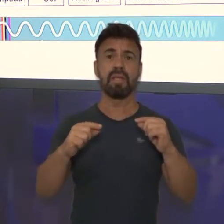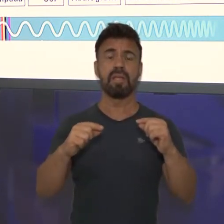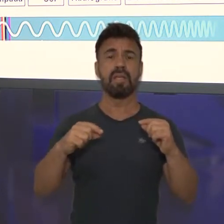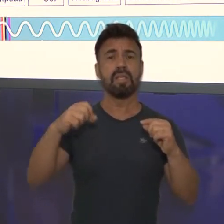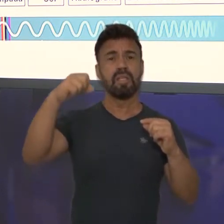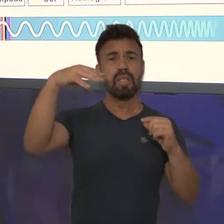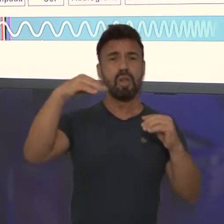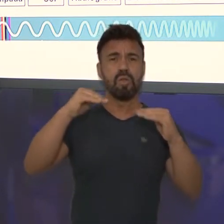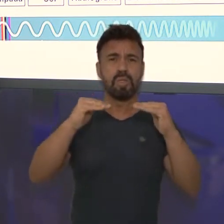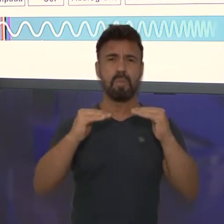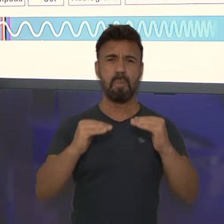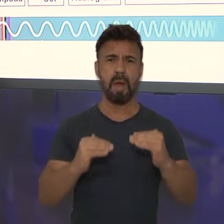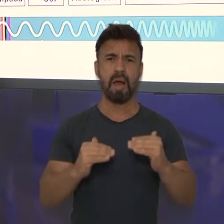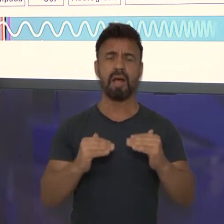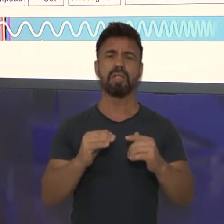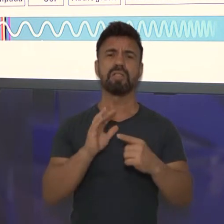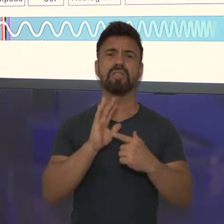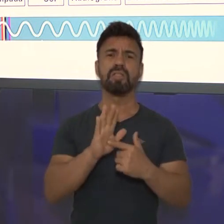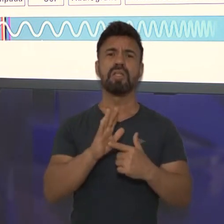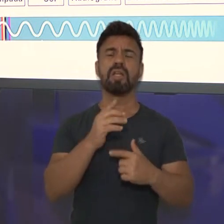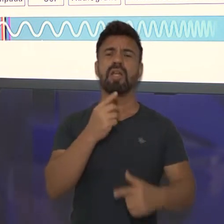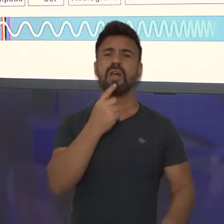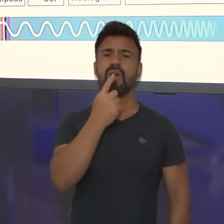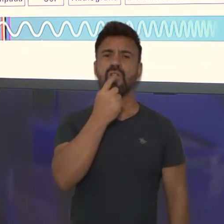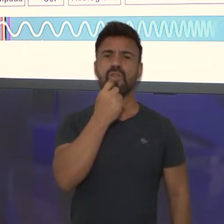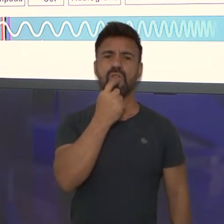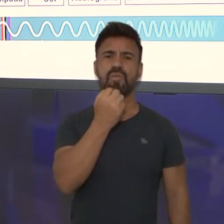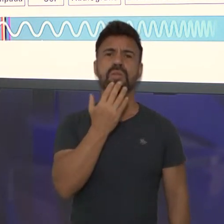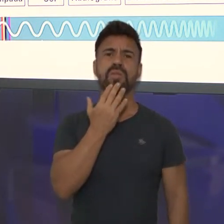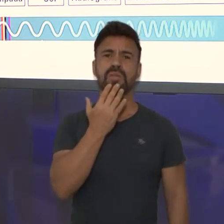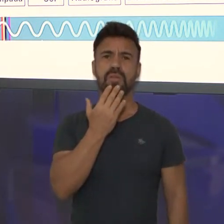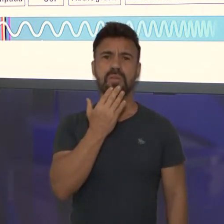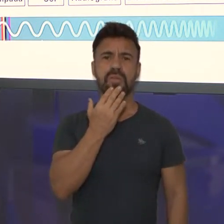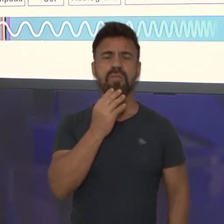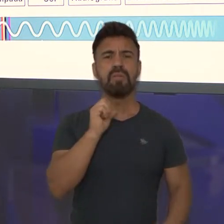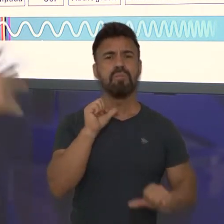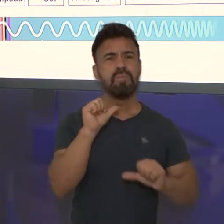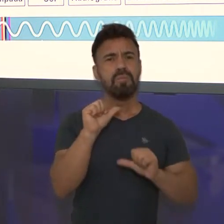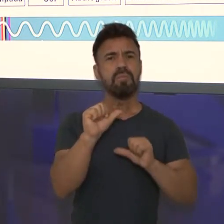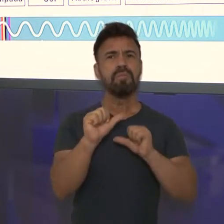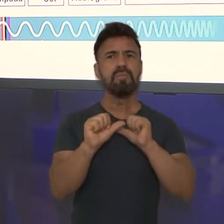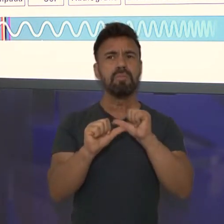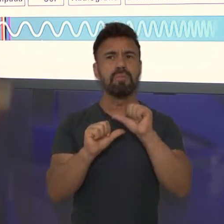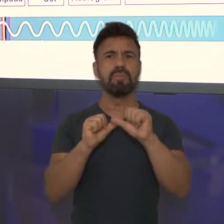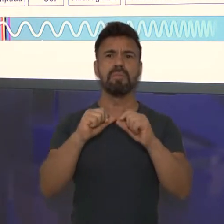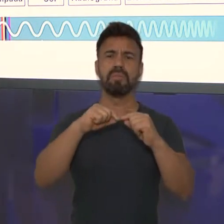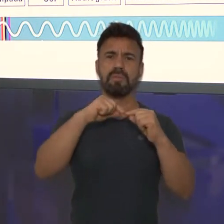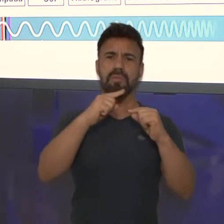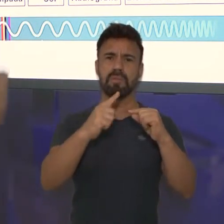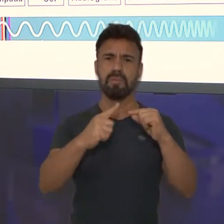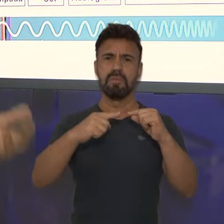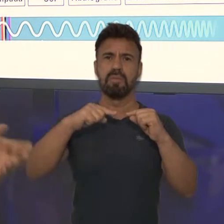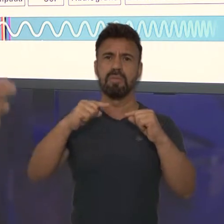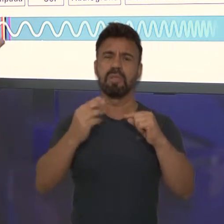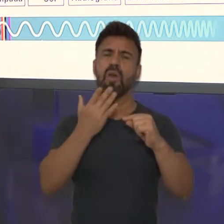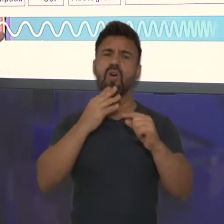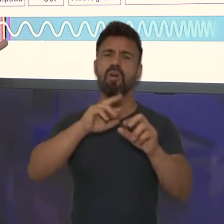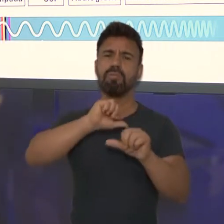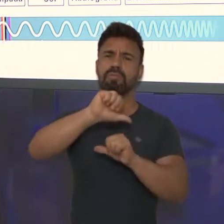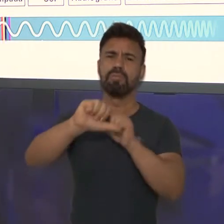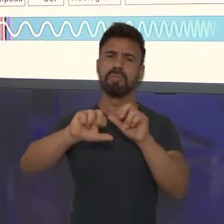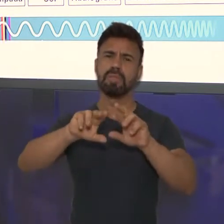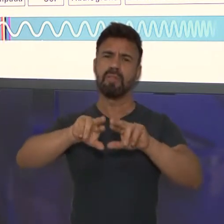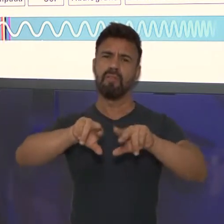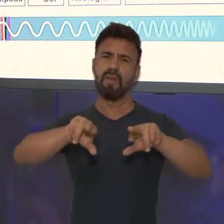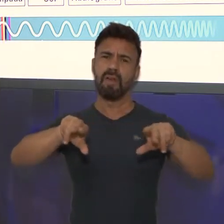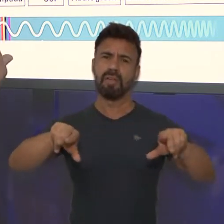frequência, ela se manifesta na cor vermelha e vai mudando as suas frequências, cada uma numa tonalidade diferente, até chegar